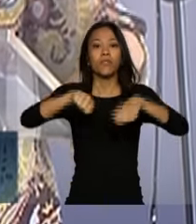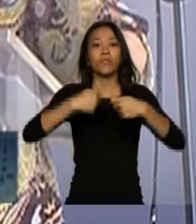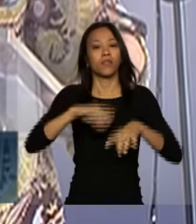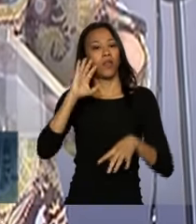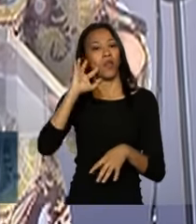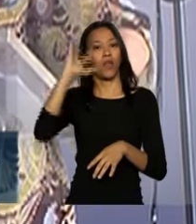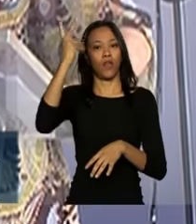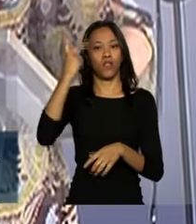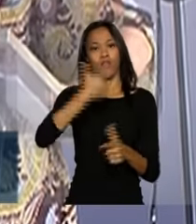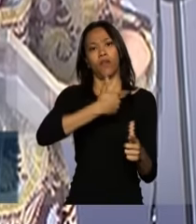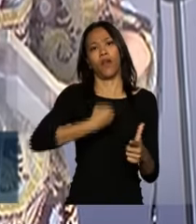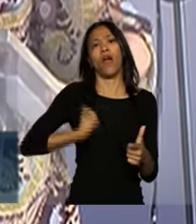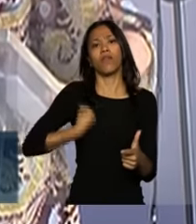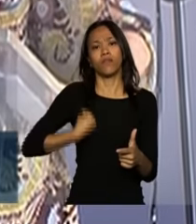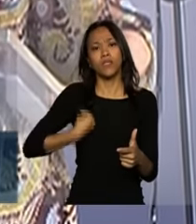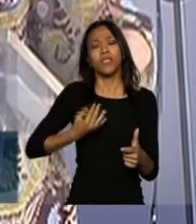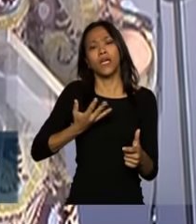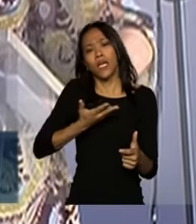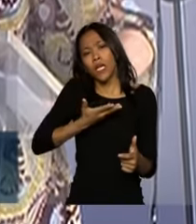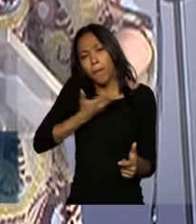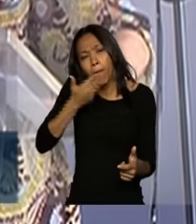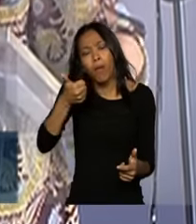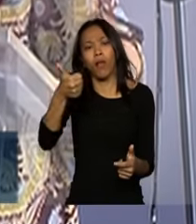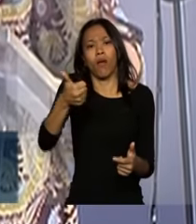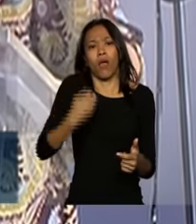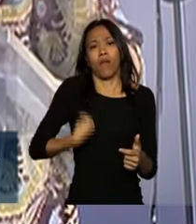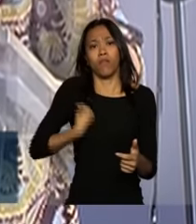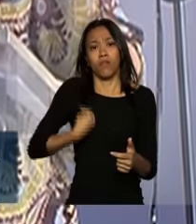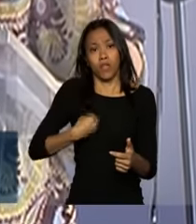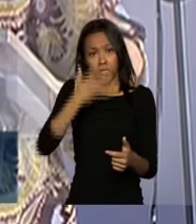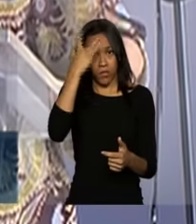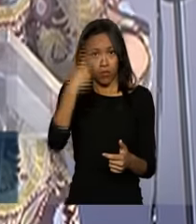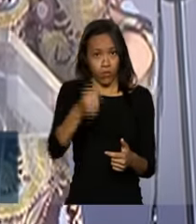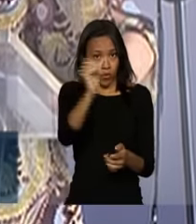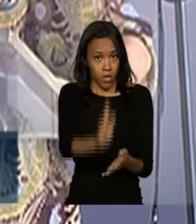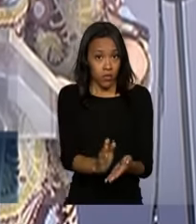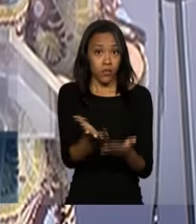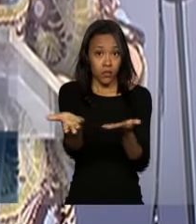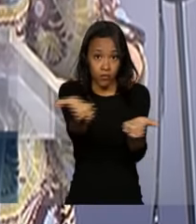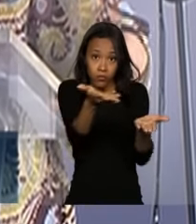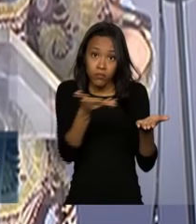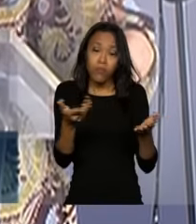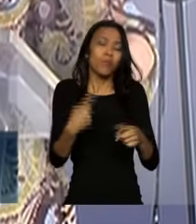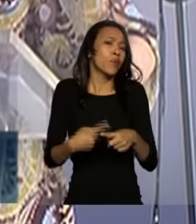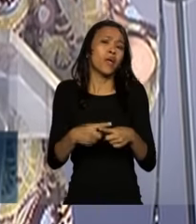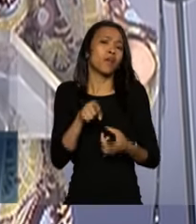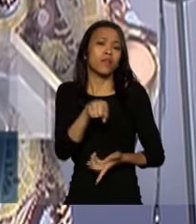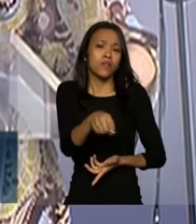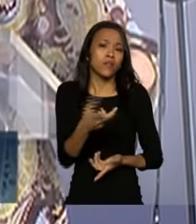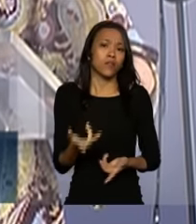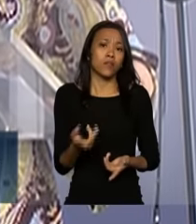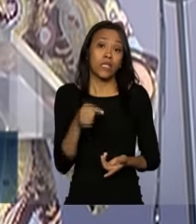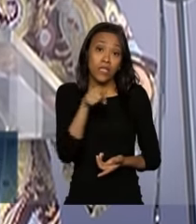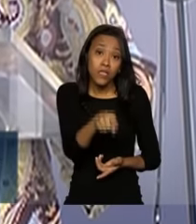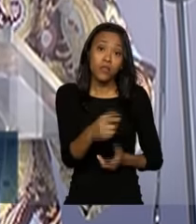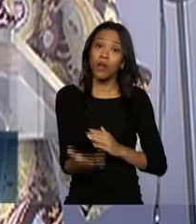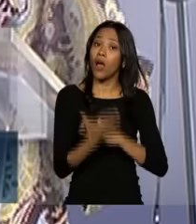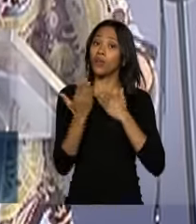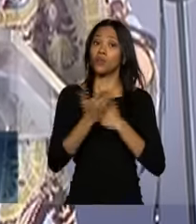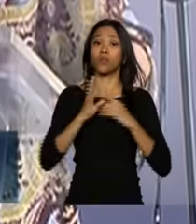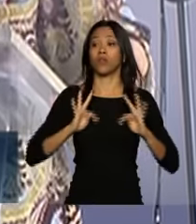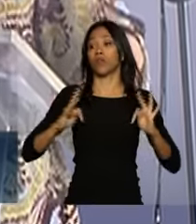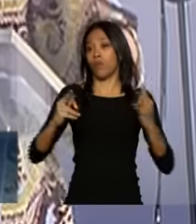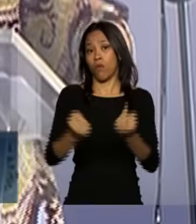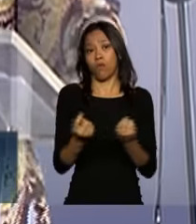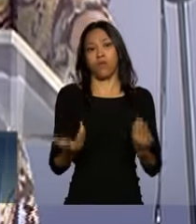a vida e melhorar a vida dos brasileiros. Por que isso? Porque isso beneficia todo